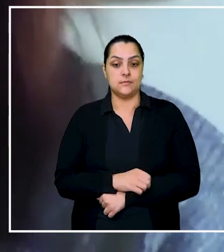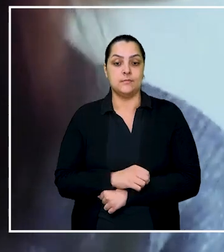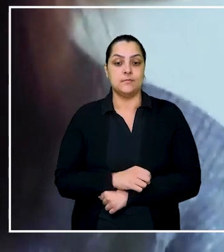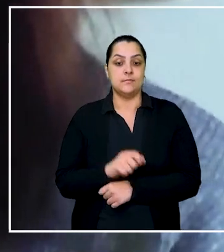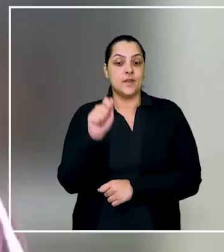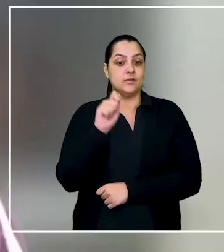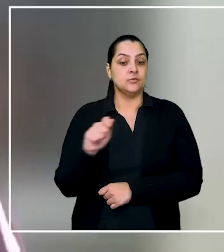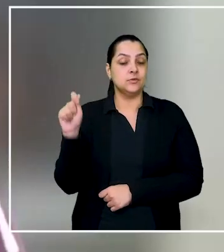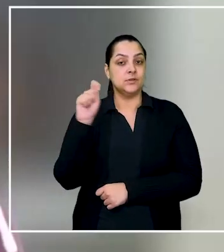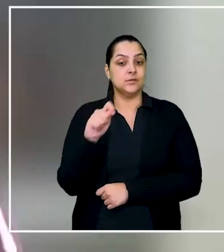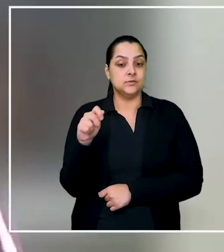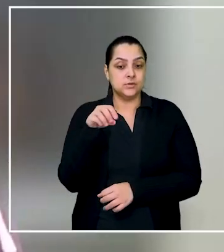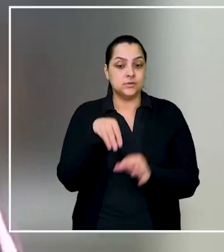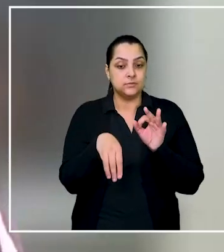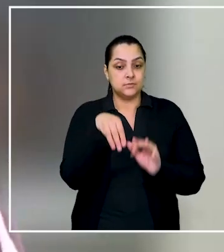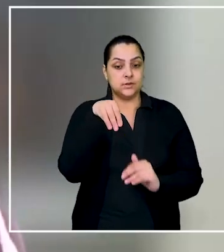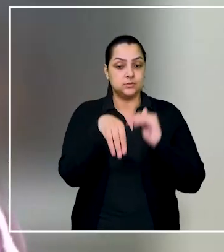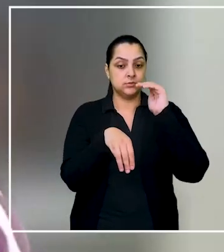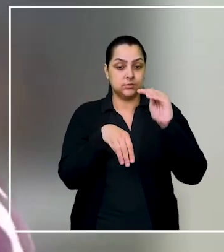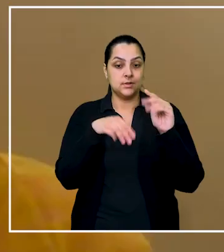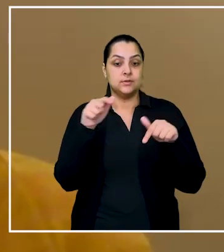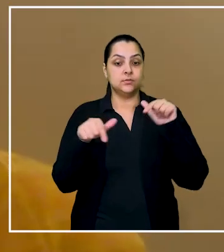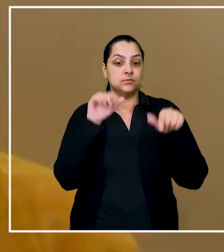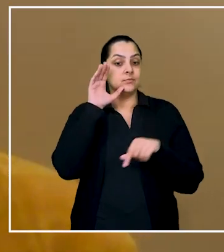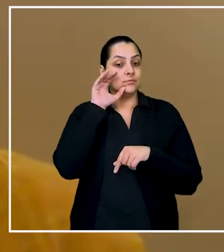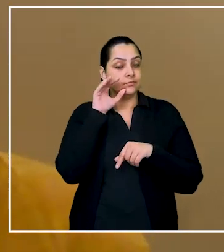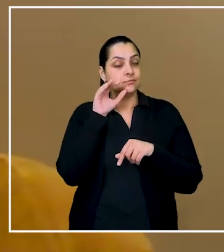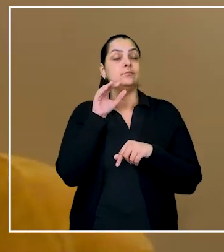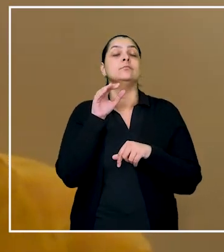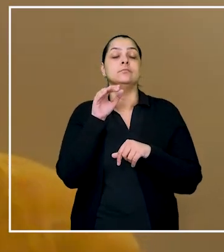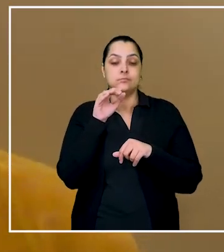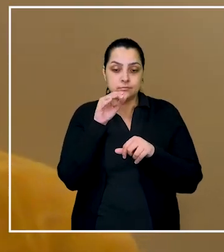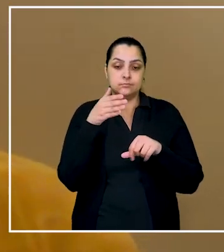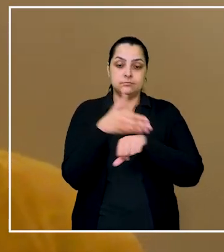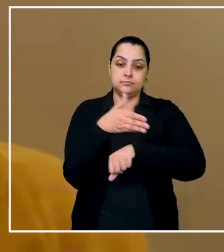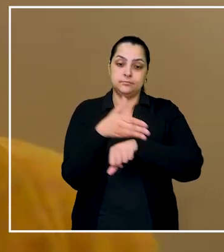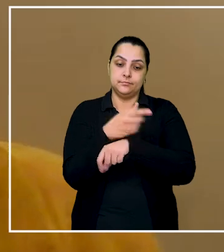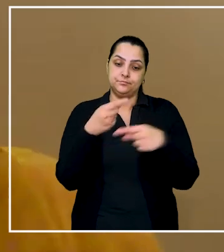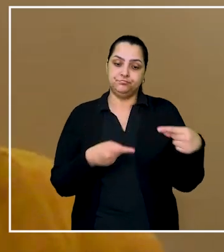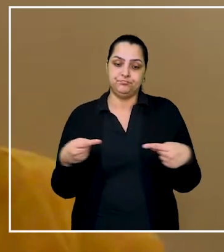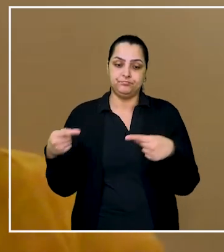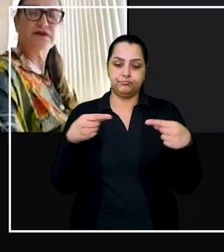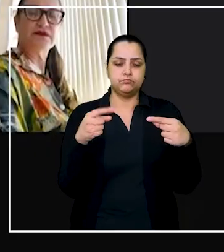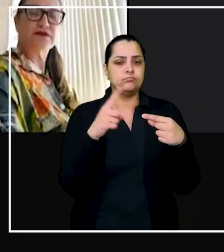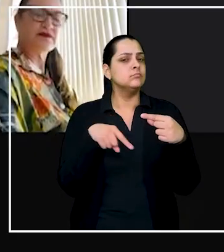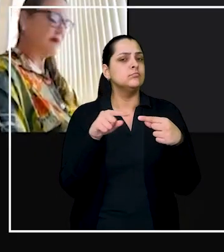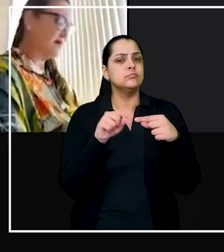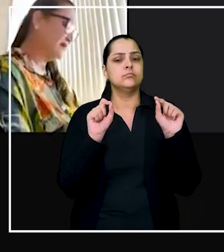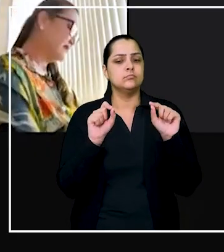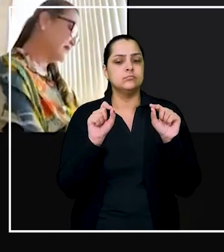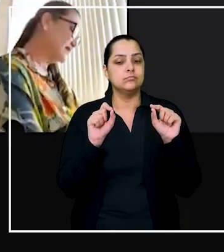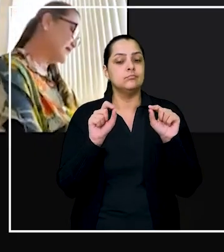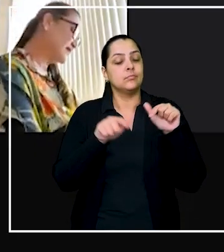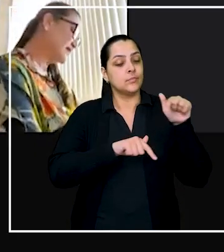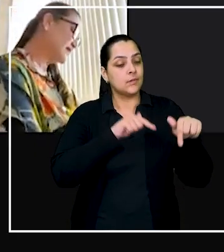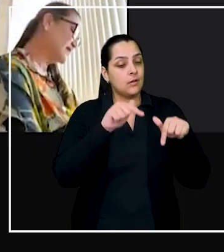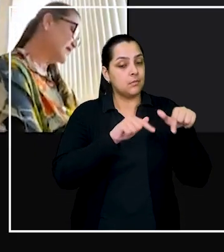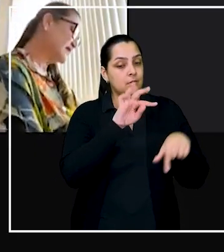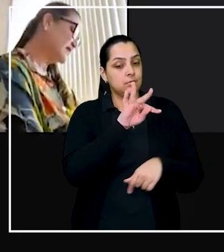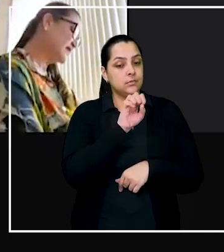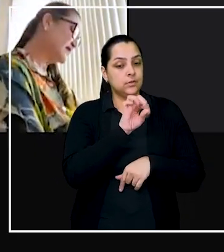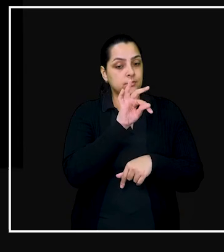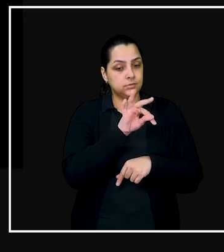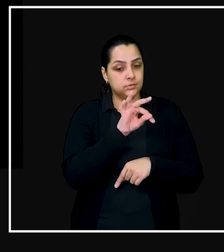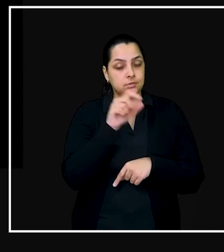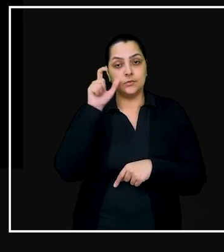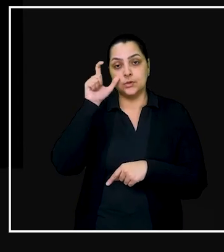do Brasil e de associações de magistrados e de servidores participaram das discussões. O objetivo foi alinhar o